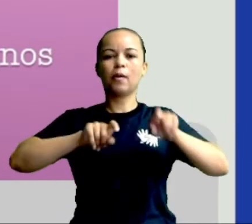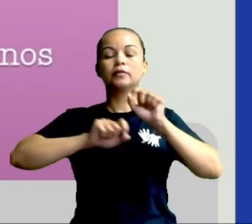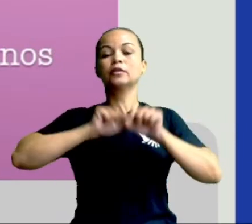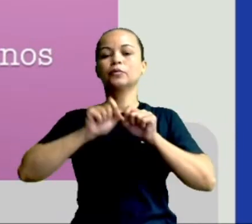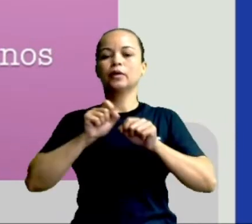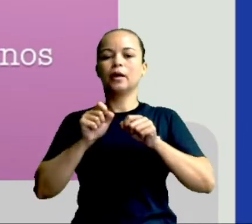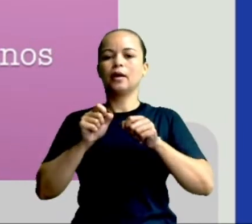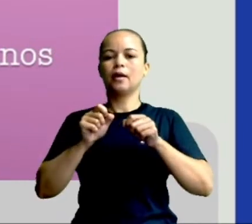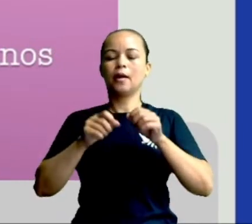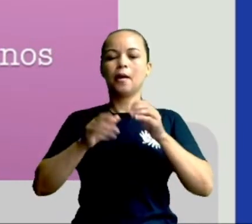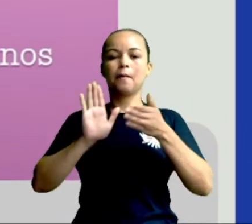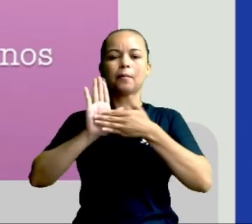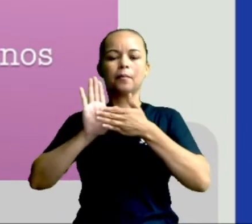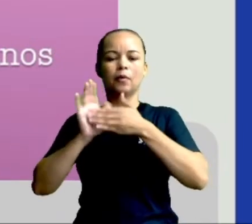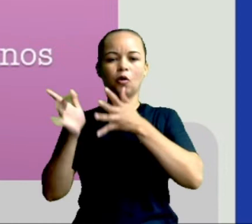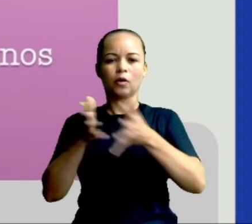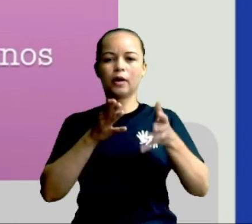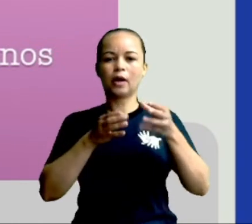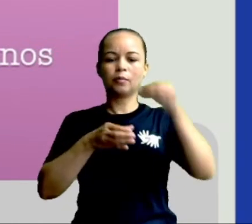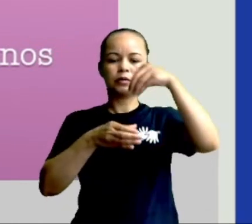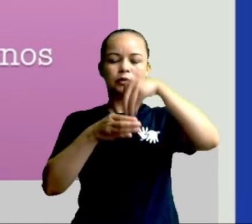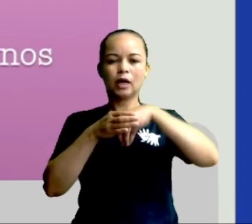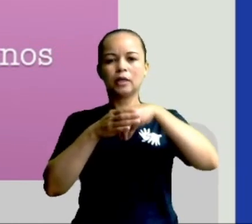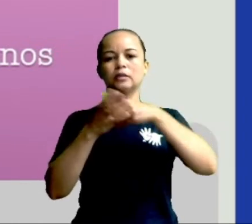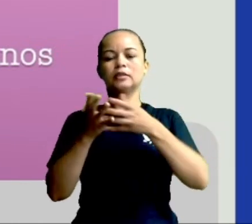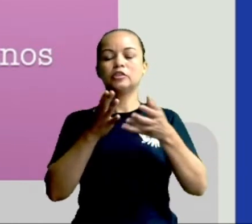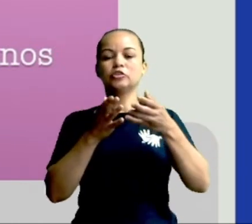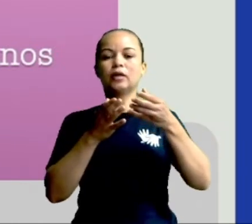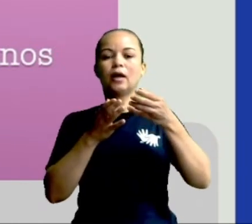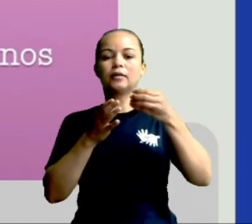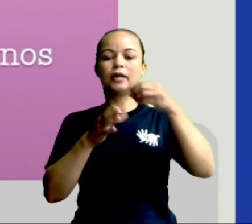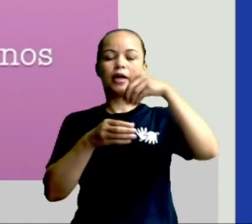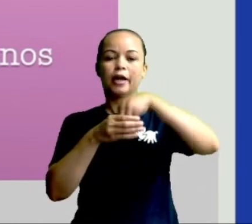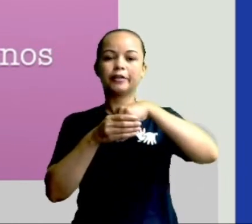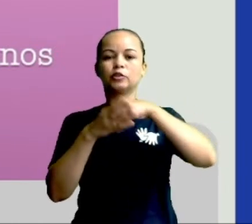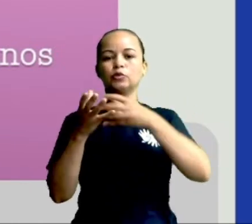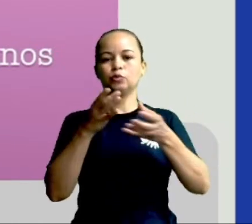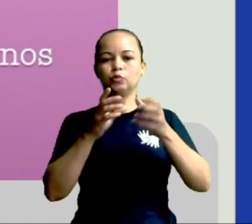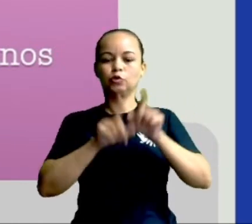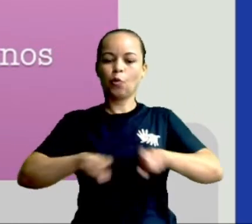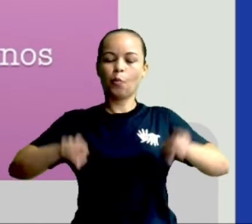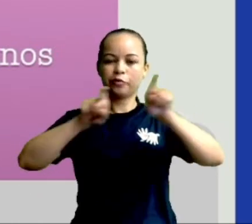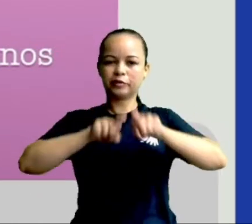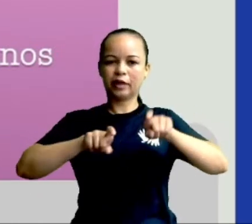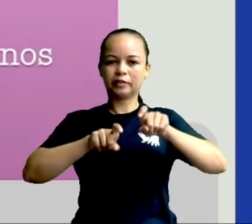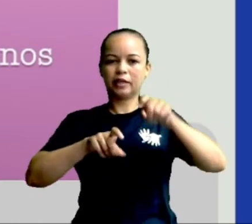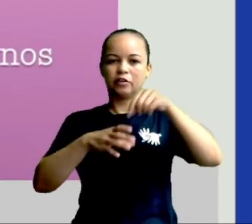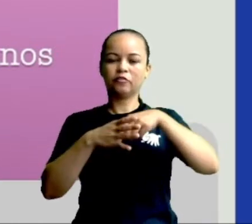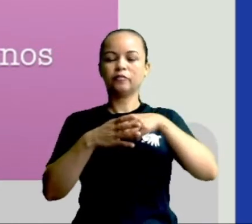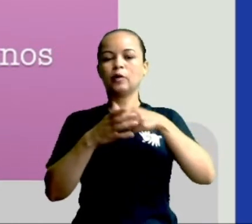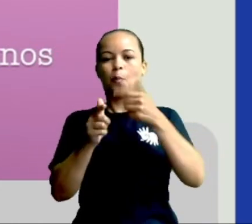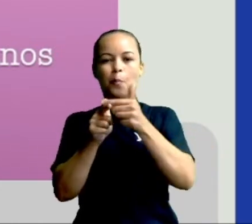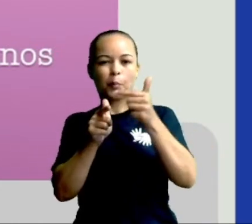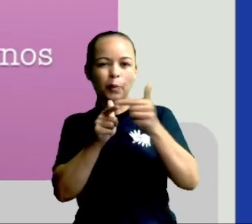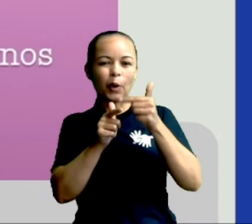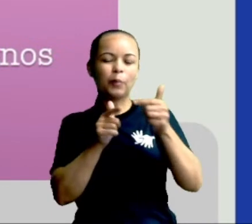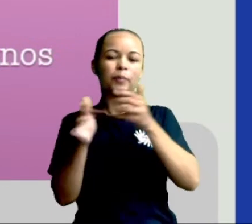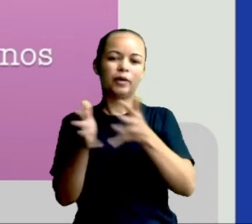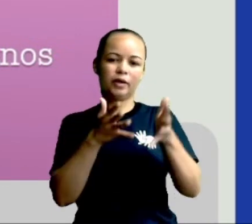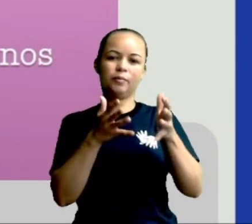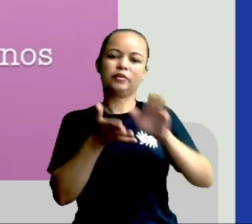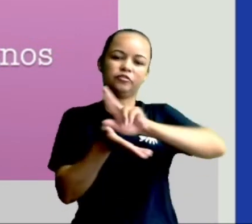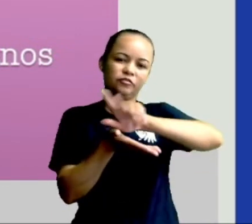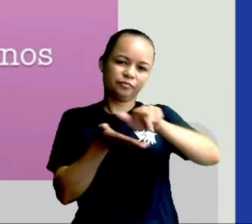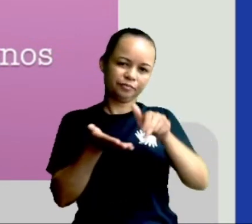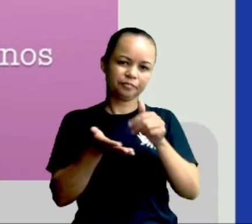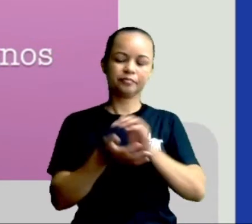da autorização do usuário, se instala em computadores causando efeitos ou danos dos mais diversos